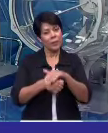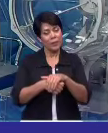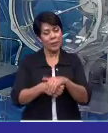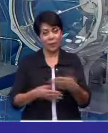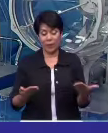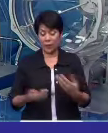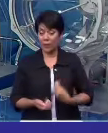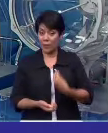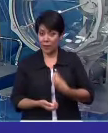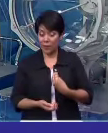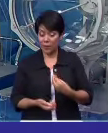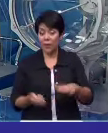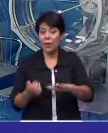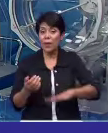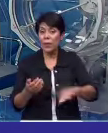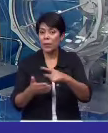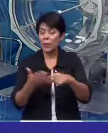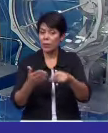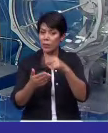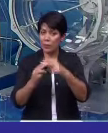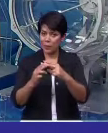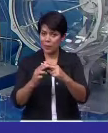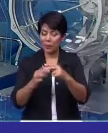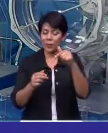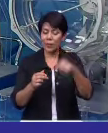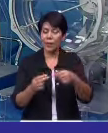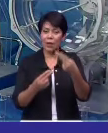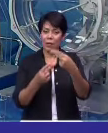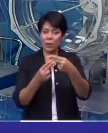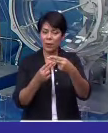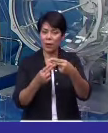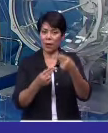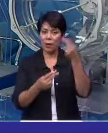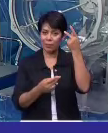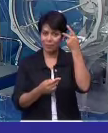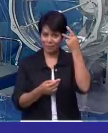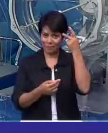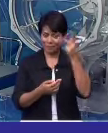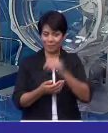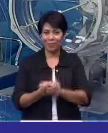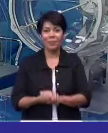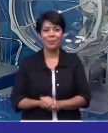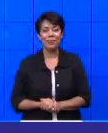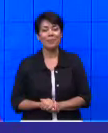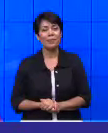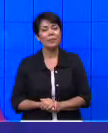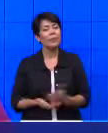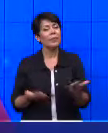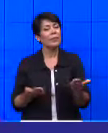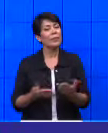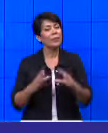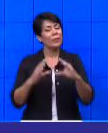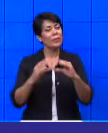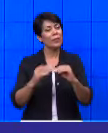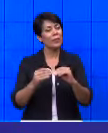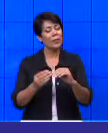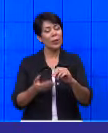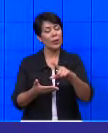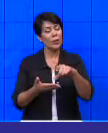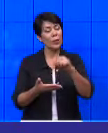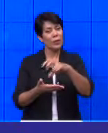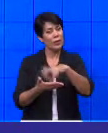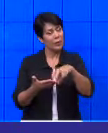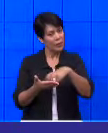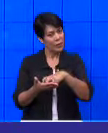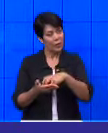noite. Falamos ao vivo do Espaço Loterias Caixa, diretamente aqui do Terminal Rodoviário do Tietê, em São Paulo. Essa noite tem sorteio